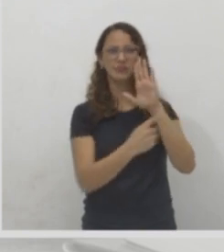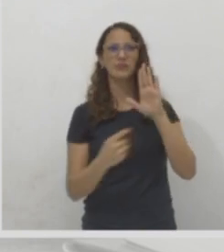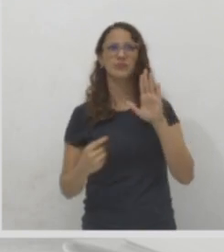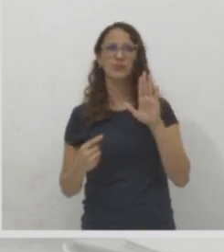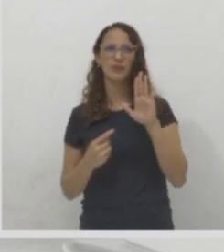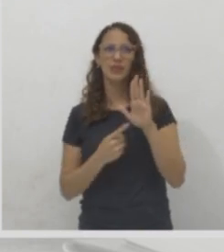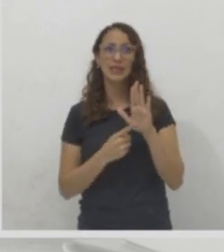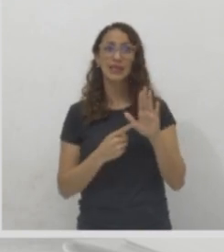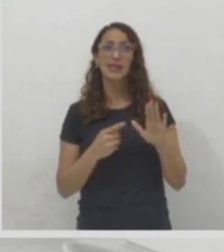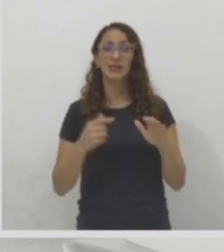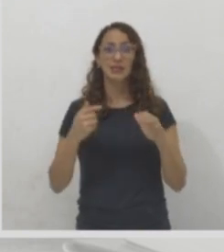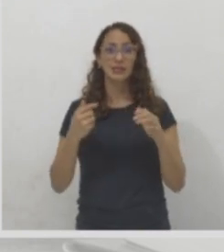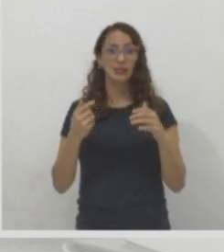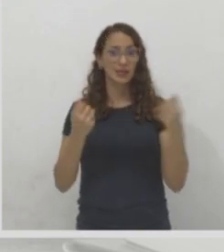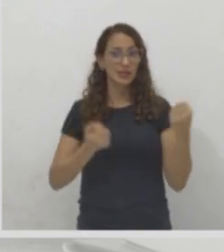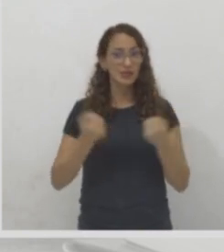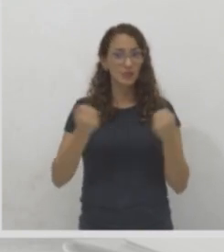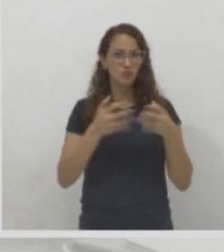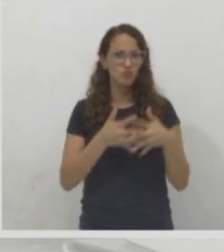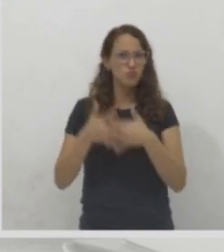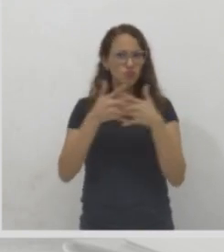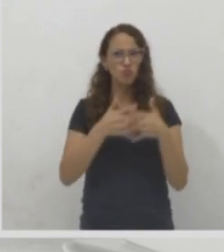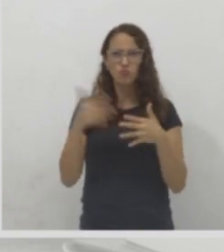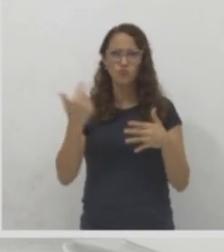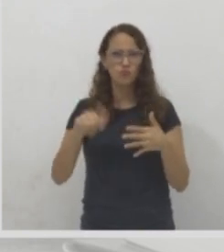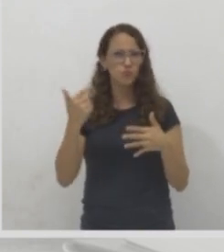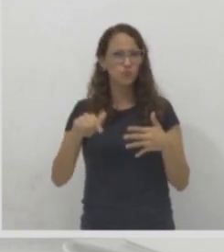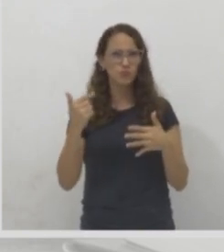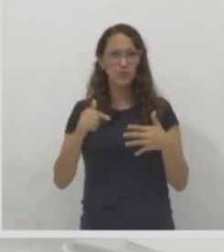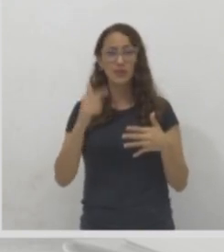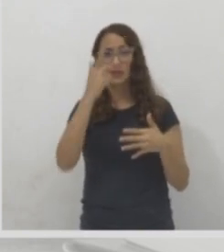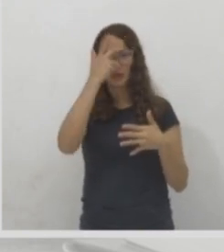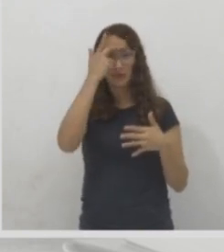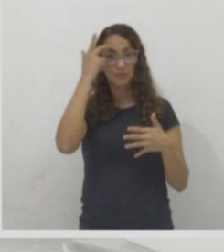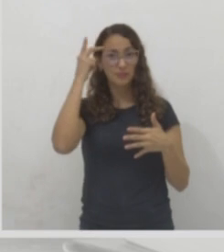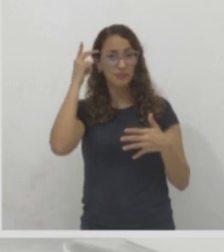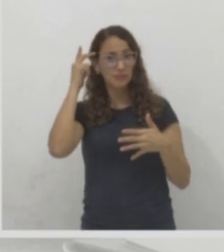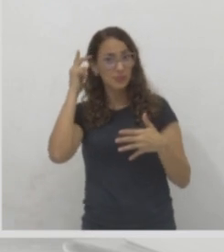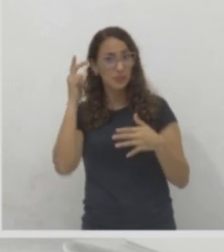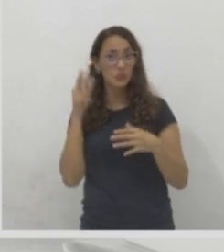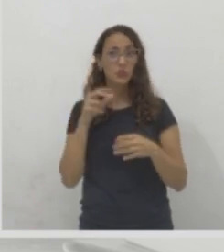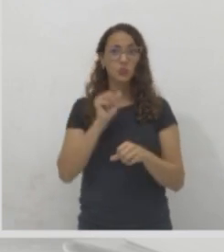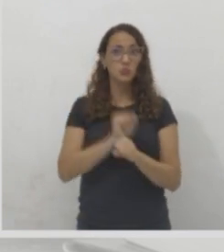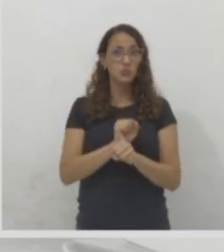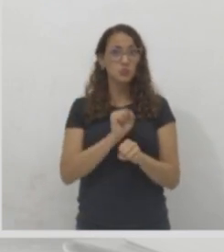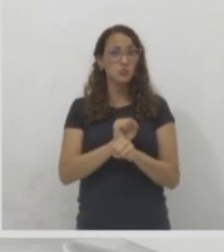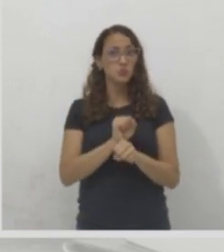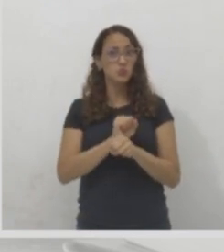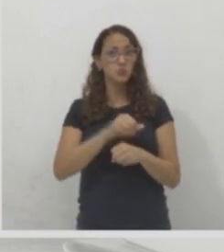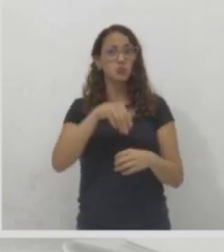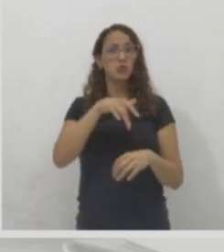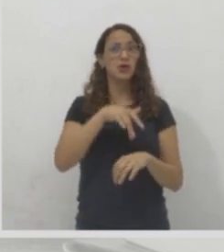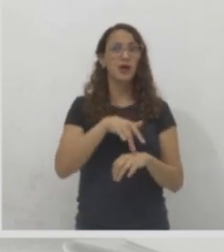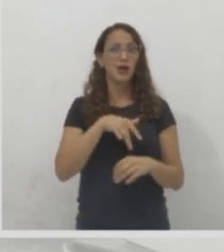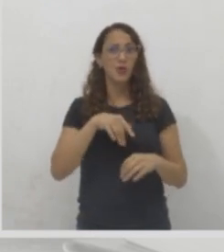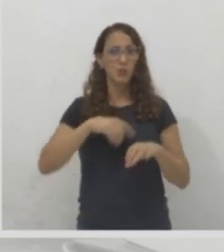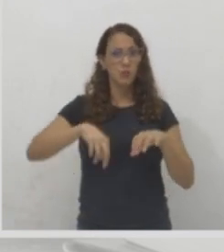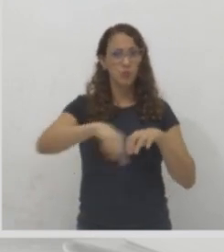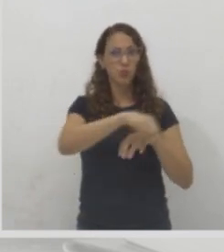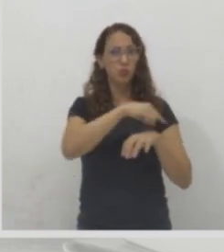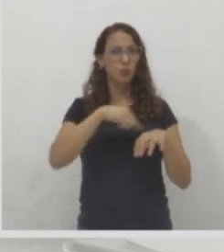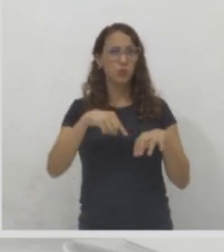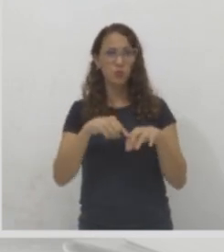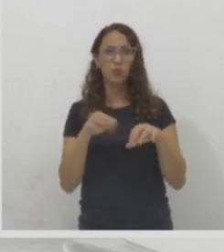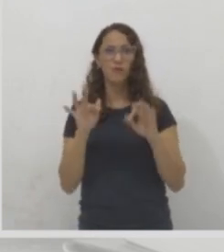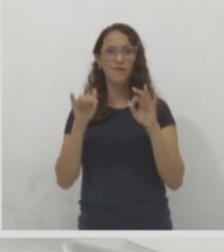transporte, passageiros ficam ilhados após fim do lockdown. O que eu tenho? Qual é a